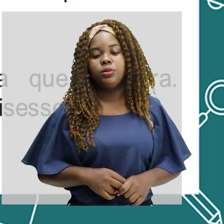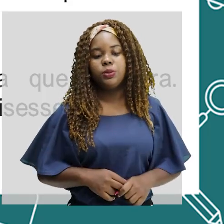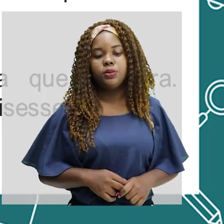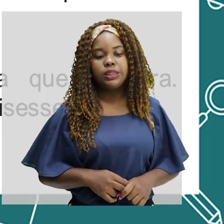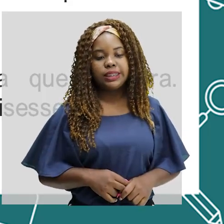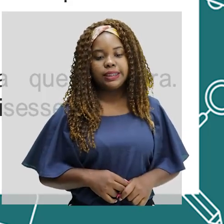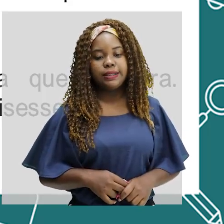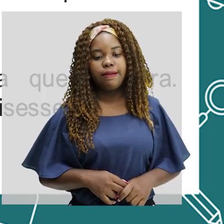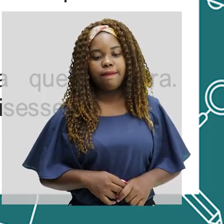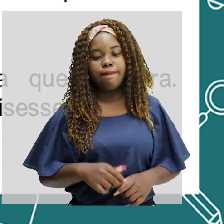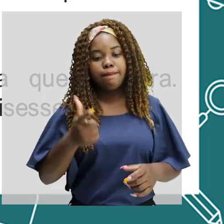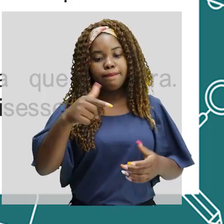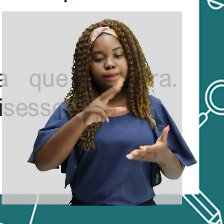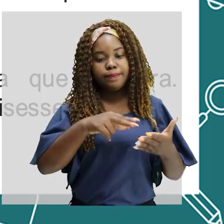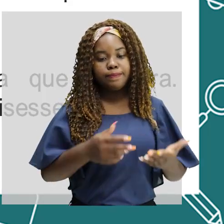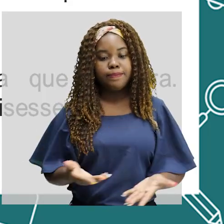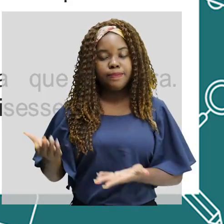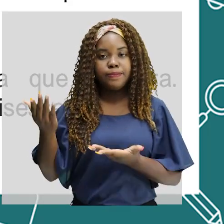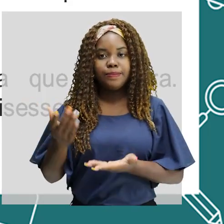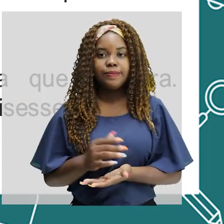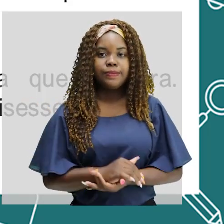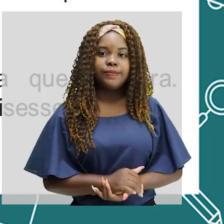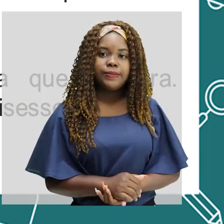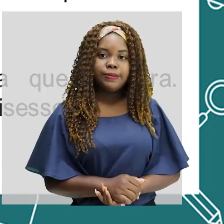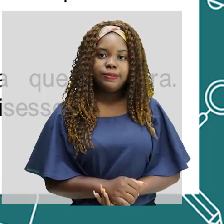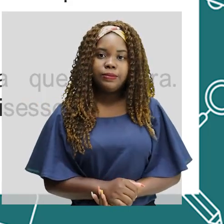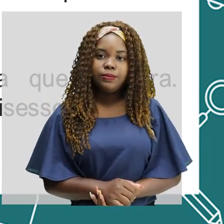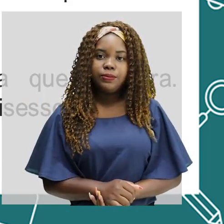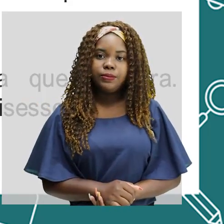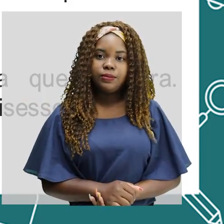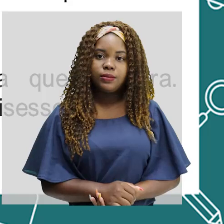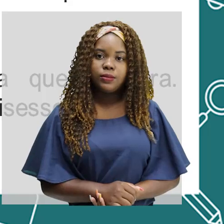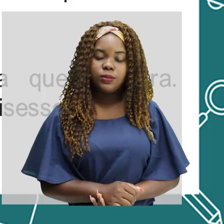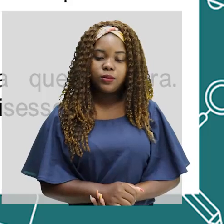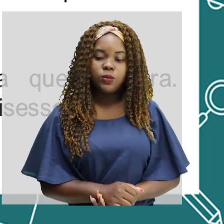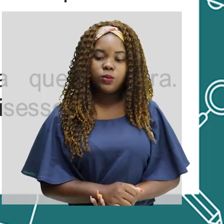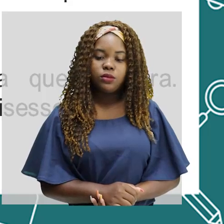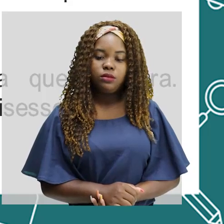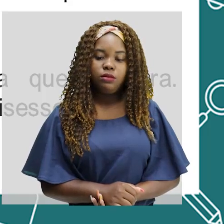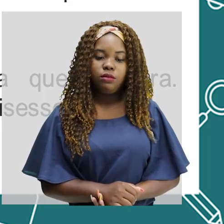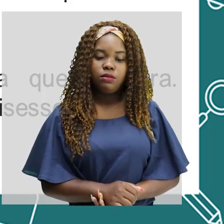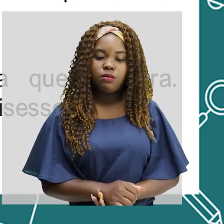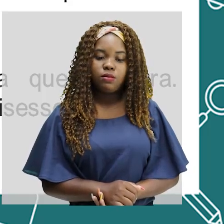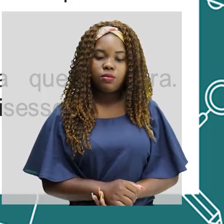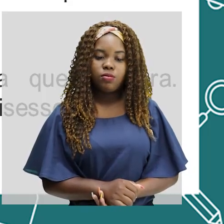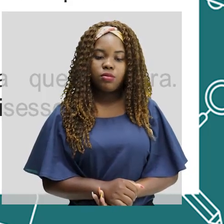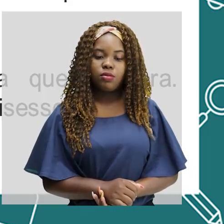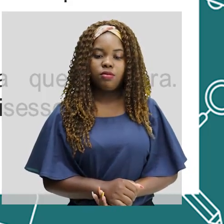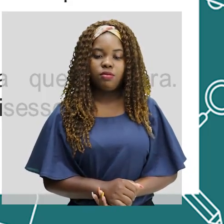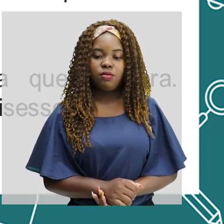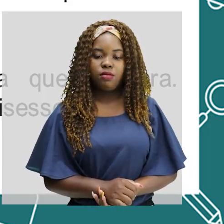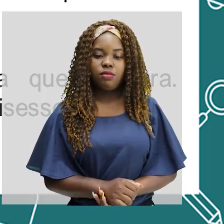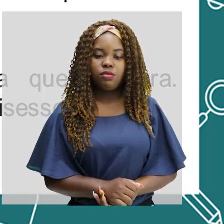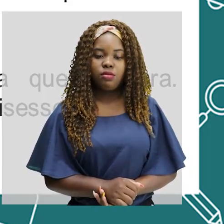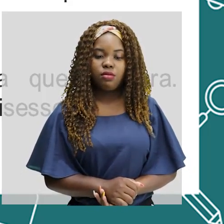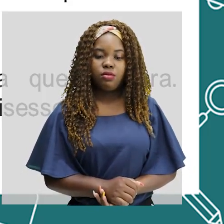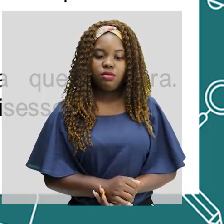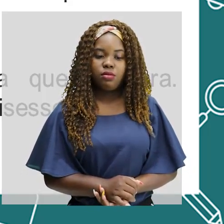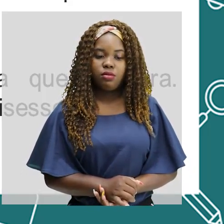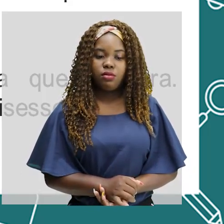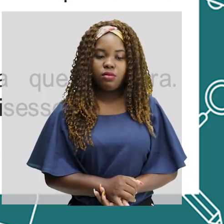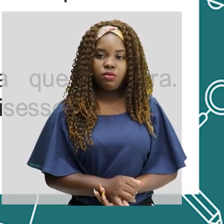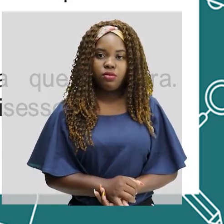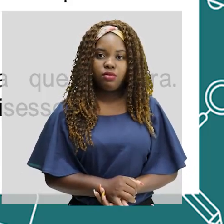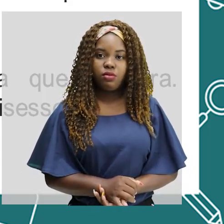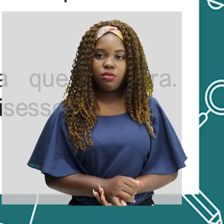ainda não foi concluída ou está em curso com o presente do indicativo come, o gerúndio está